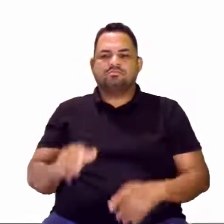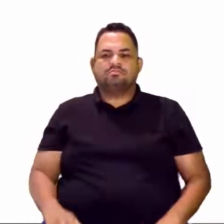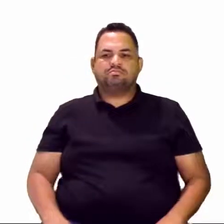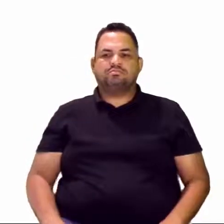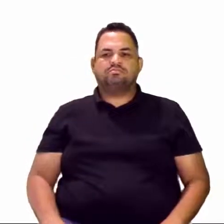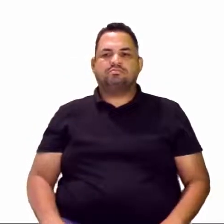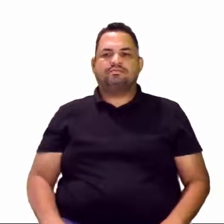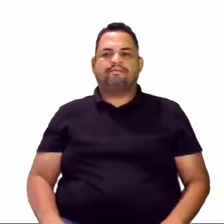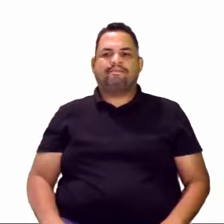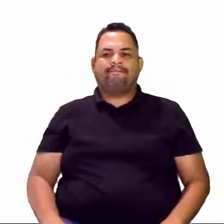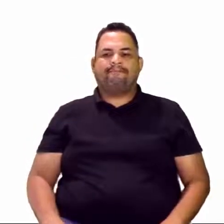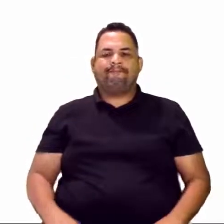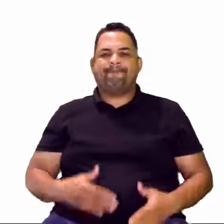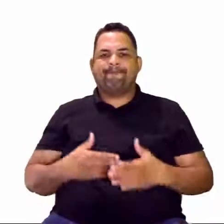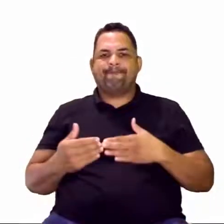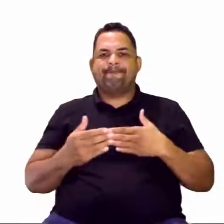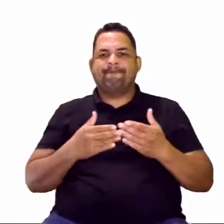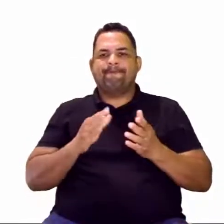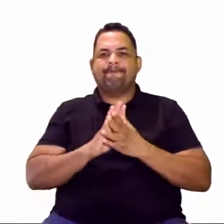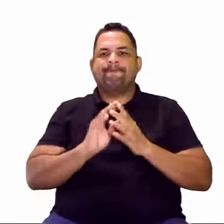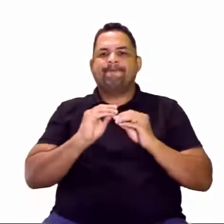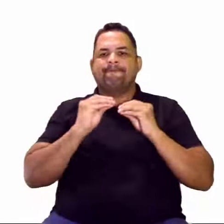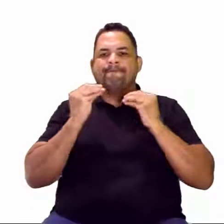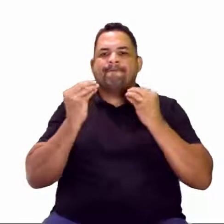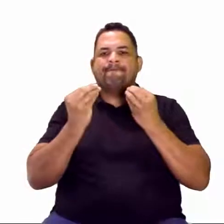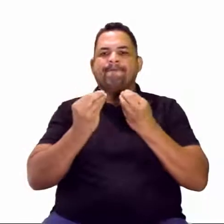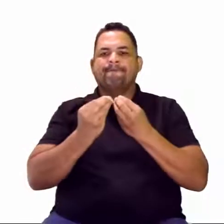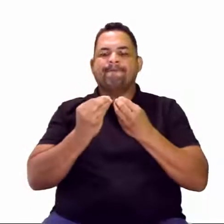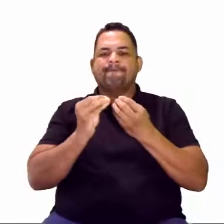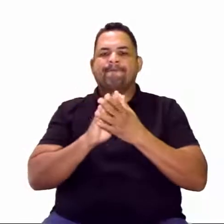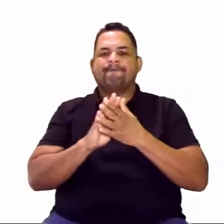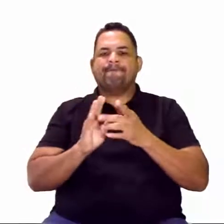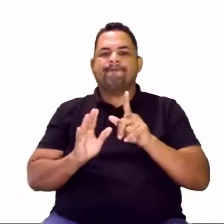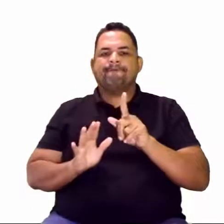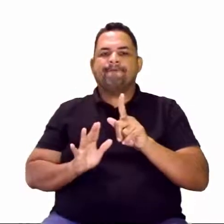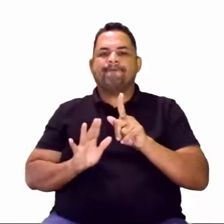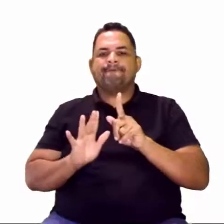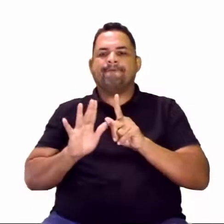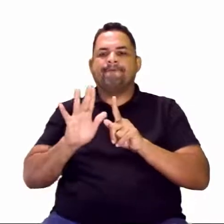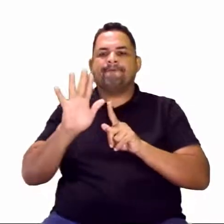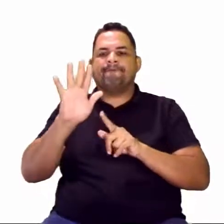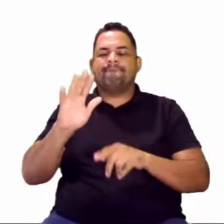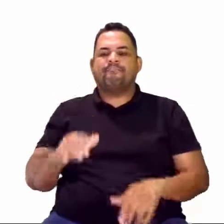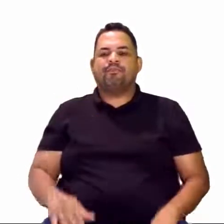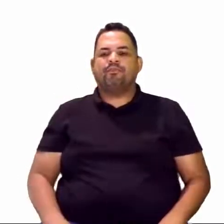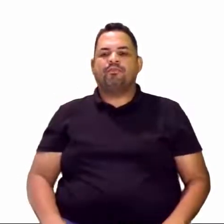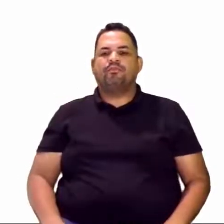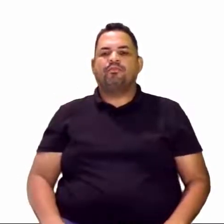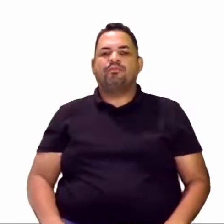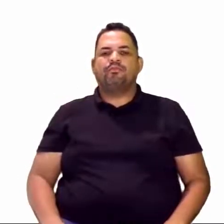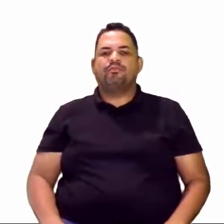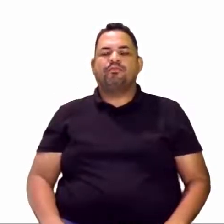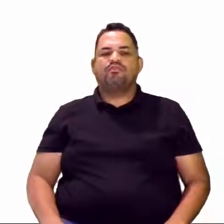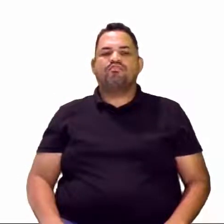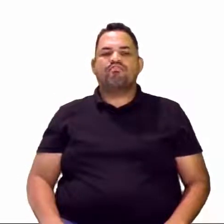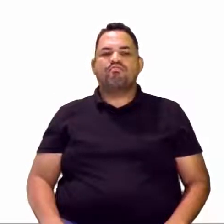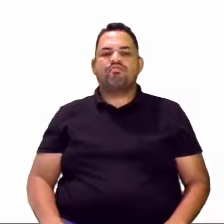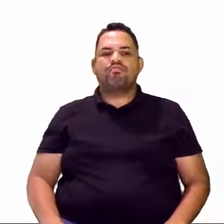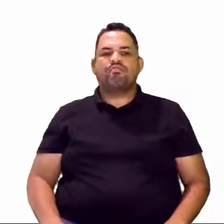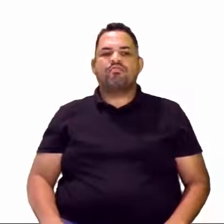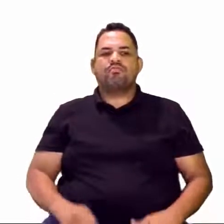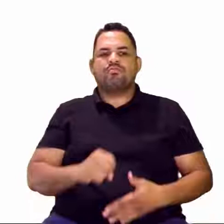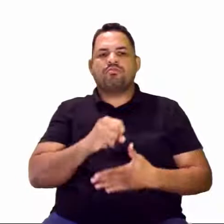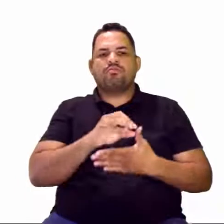ou seja, qualquer substância que esteja na fase gasosa. Então, entre